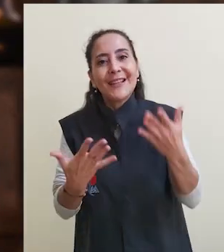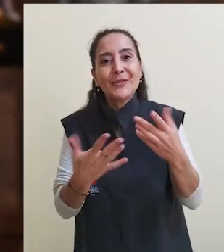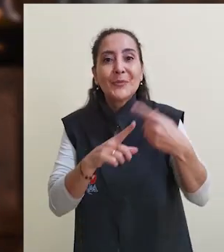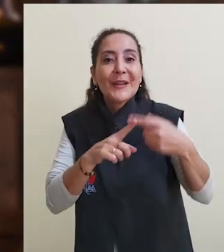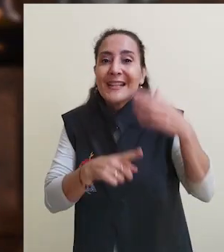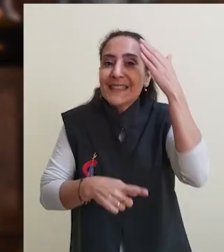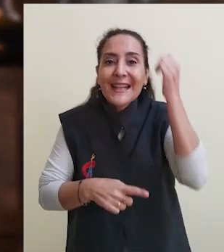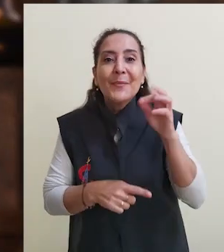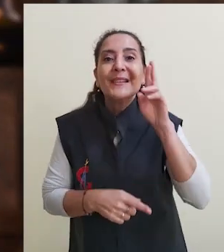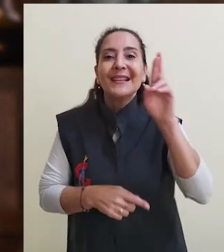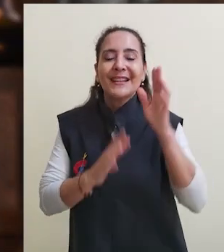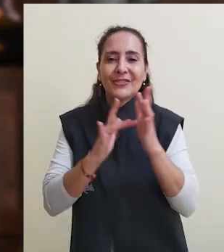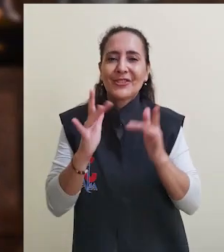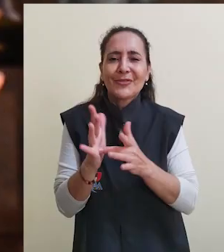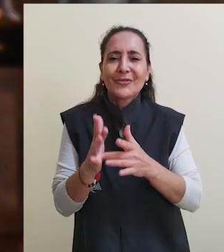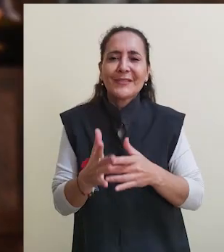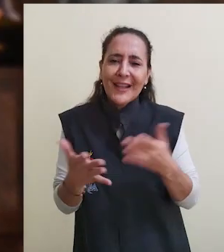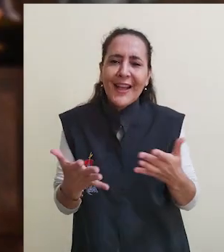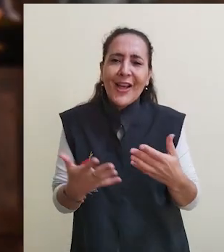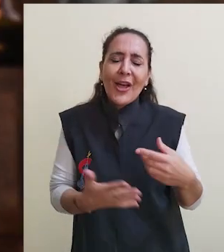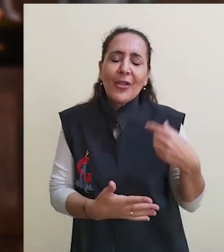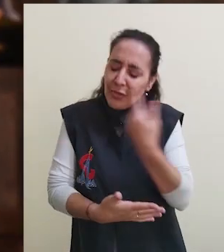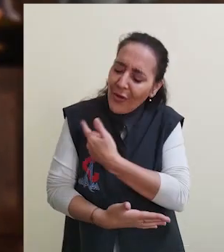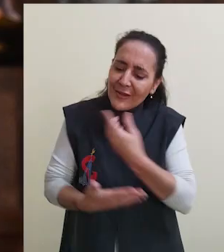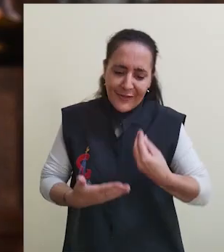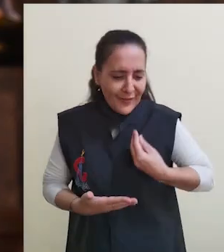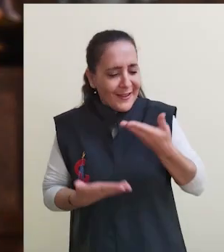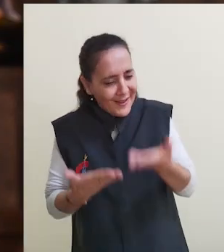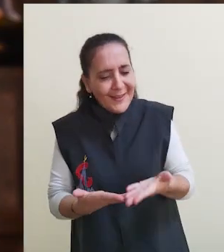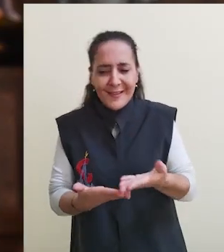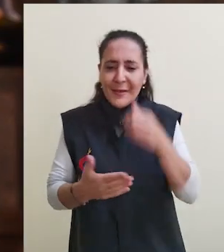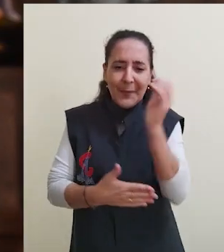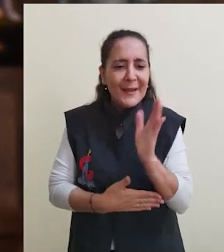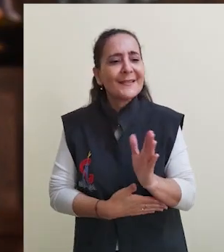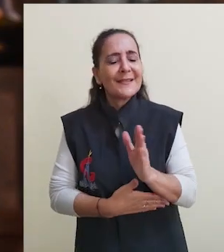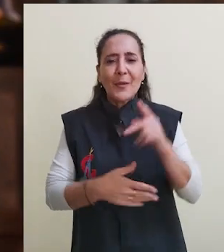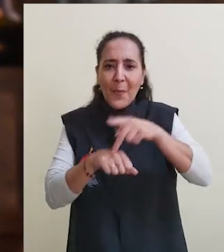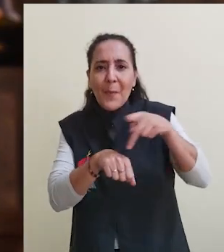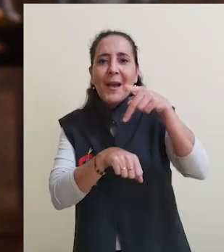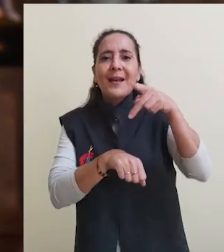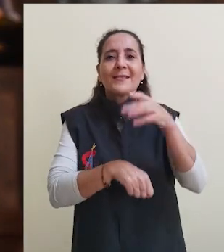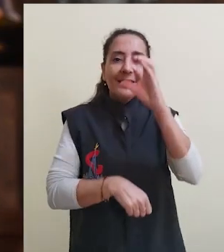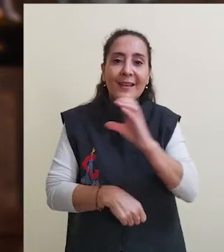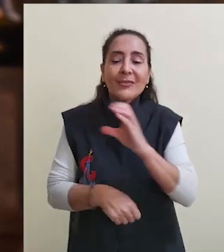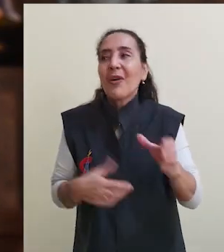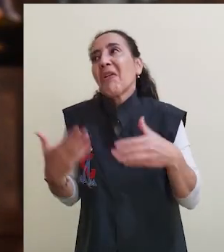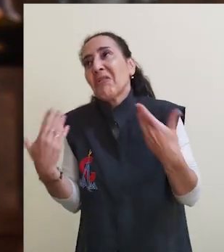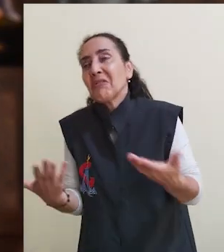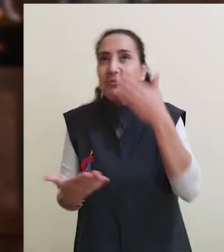porque é o nosso dado cultural, sociológico. A gente está num país cristão, ainda católico de alguma forma.